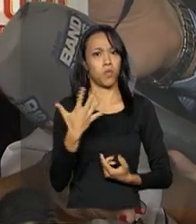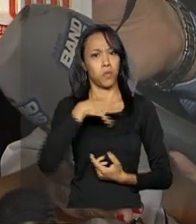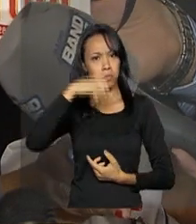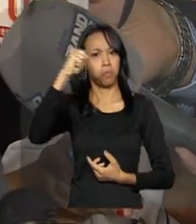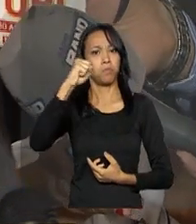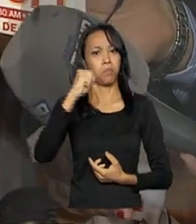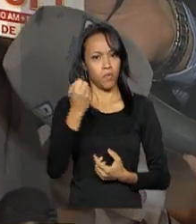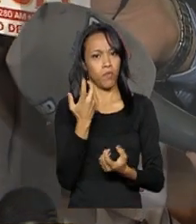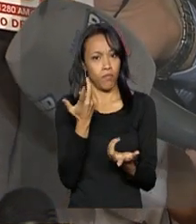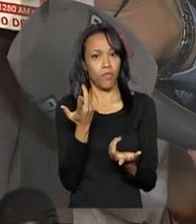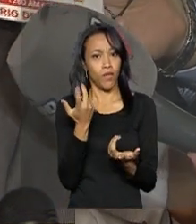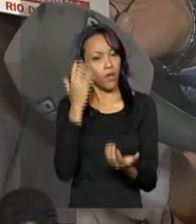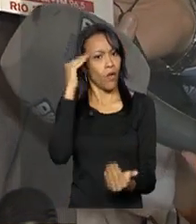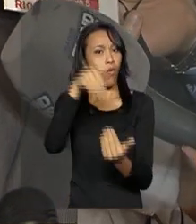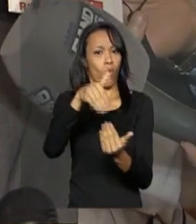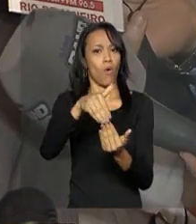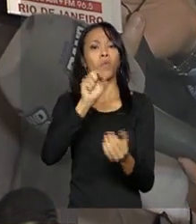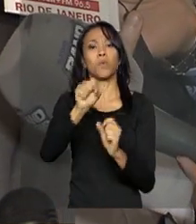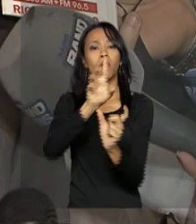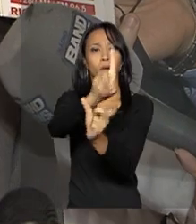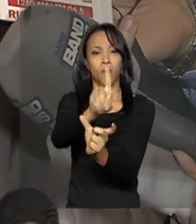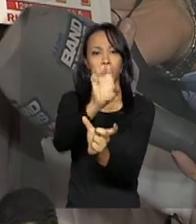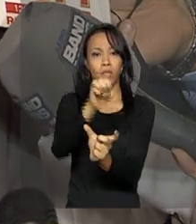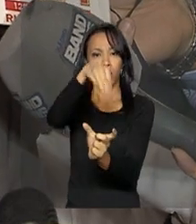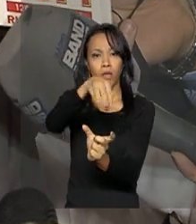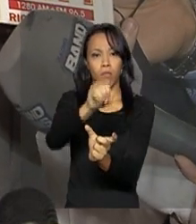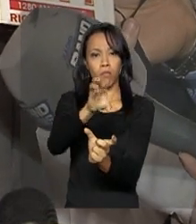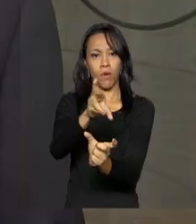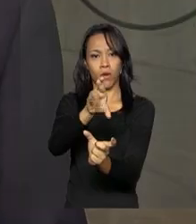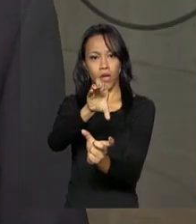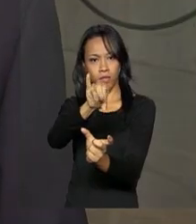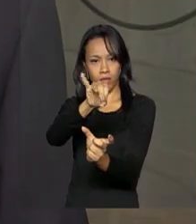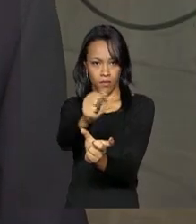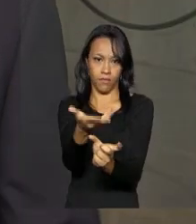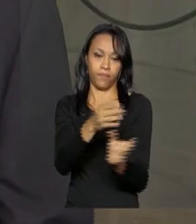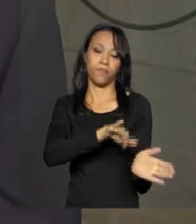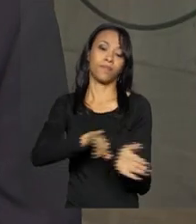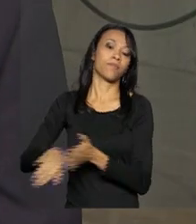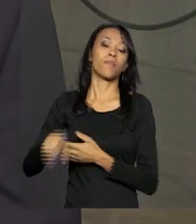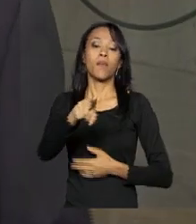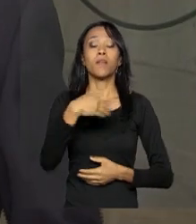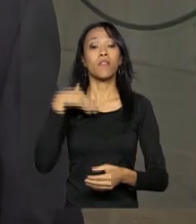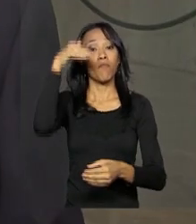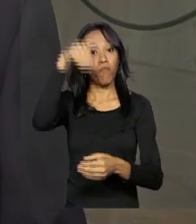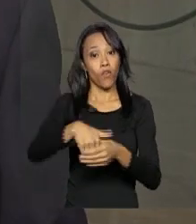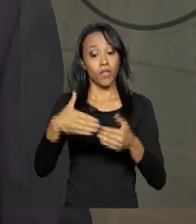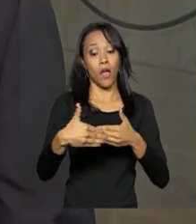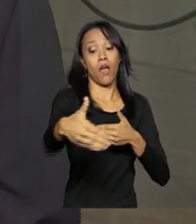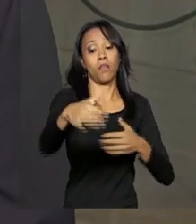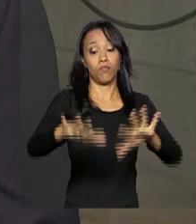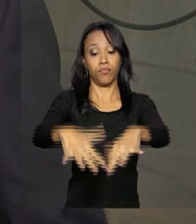do que defensores só do Governo da presidenta porque reconhece para ser aprovado no plenário o relatório